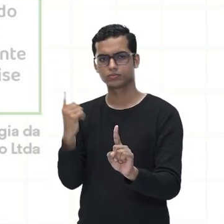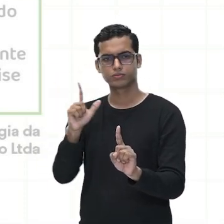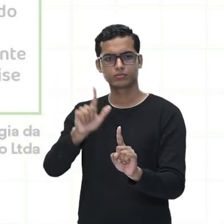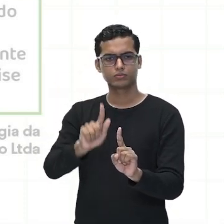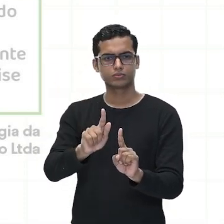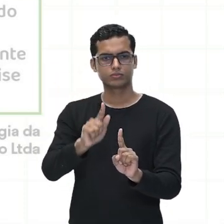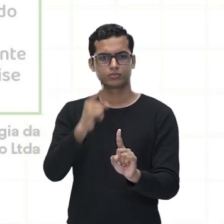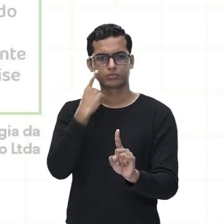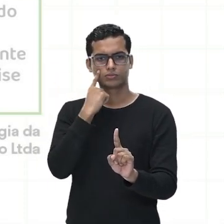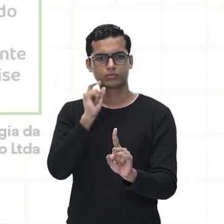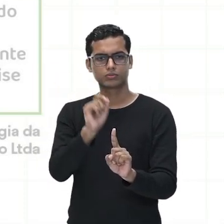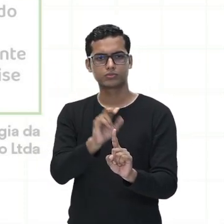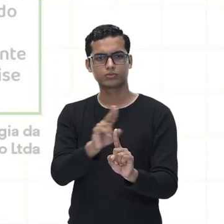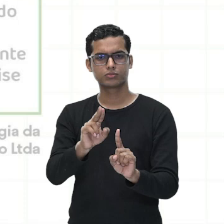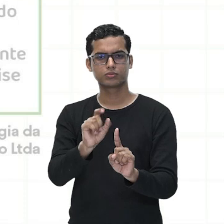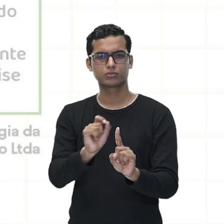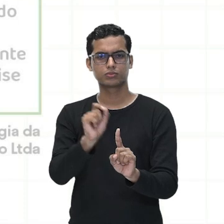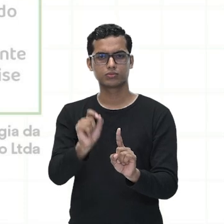aqui,